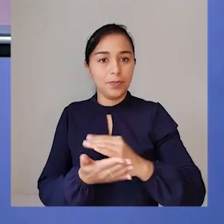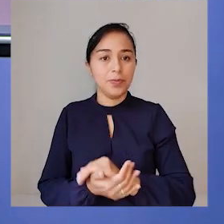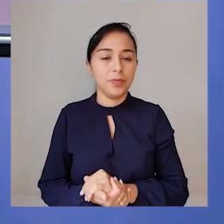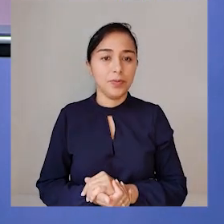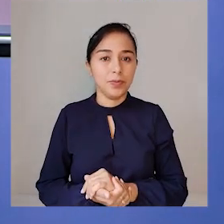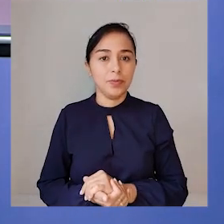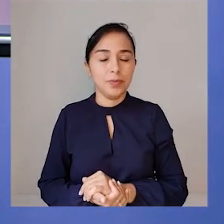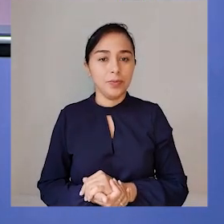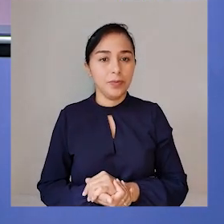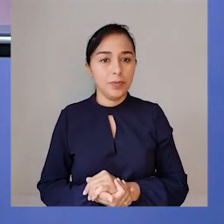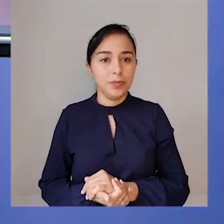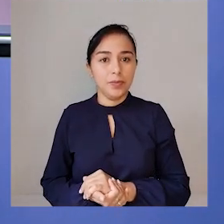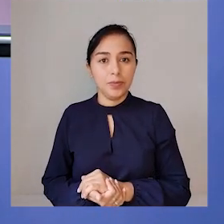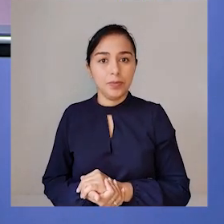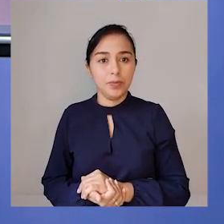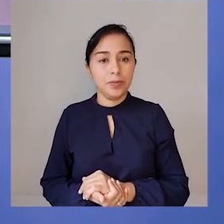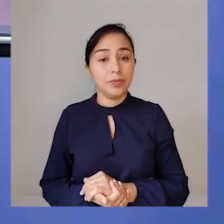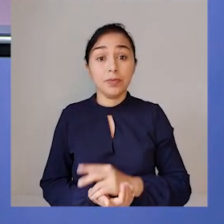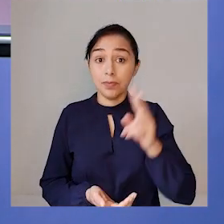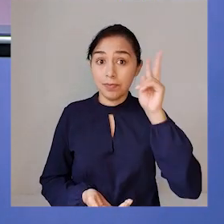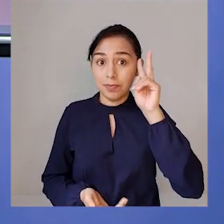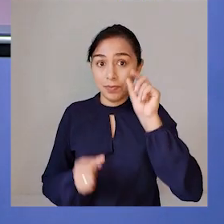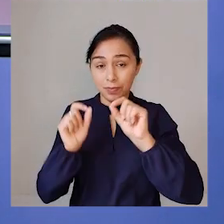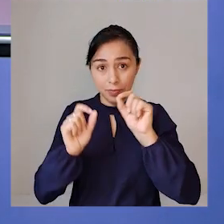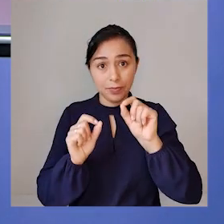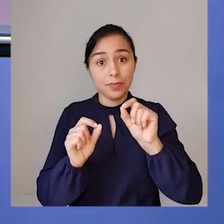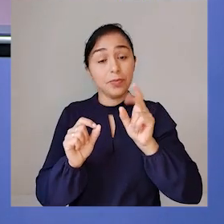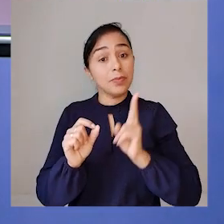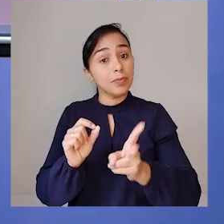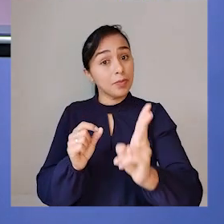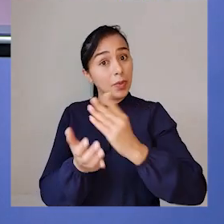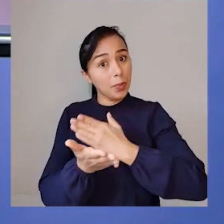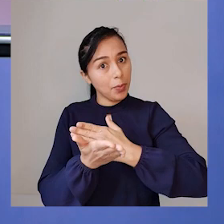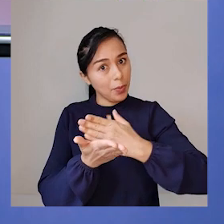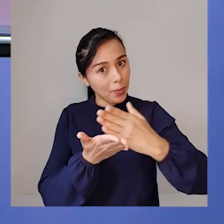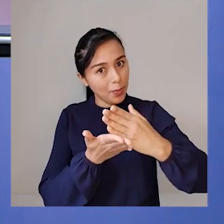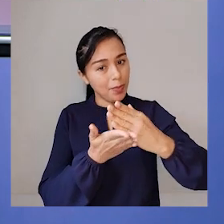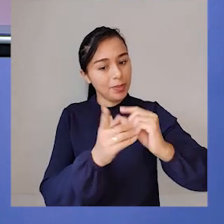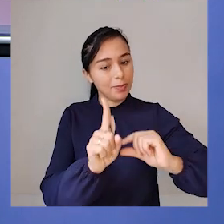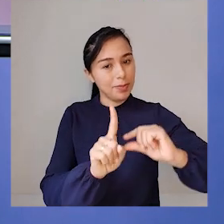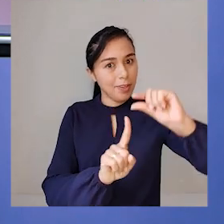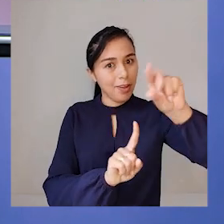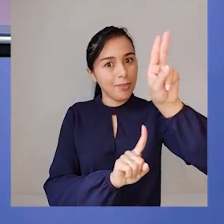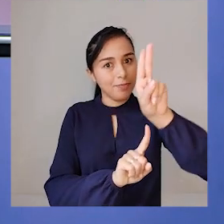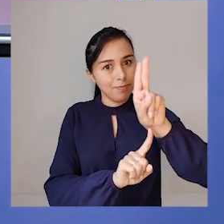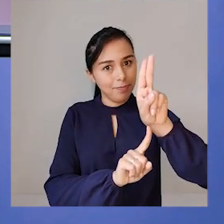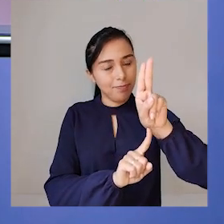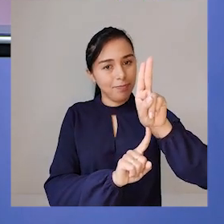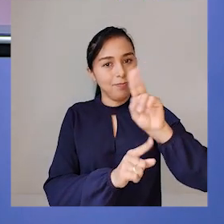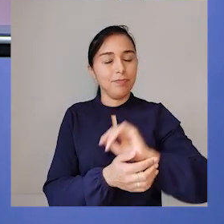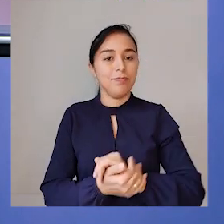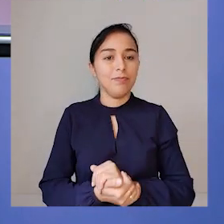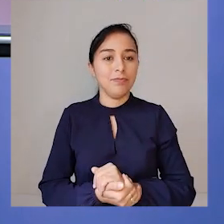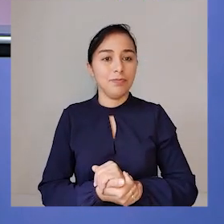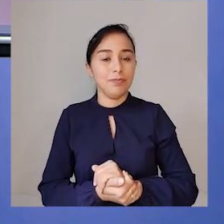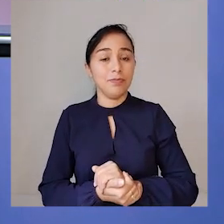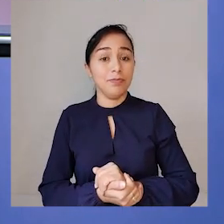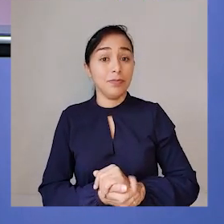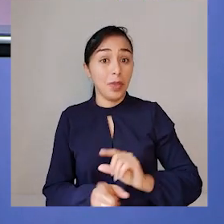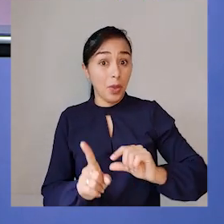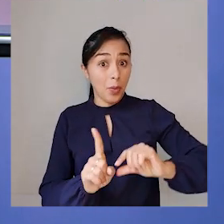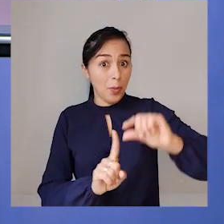do quadro de ordens e classes. Lembrando, começamos sempre pela unidade. Então, o 3 é